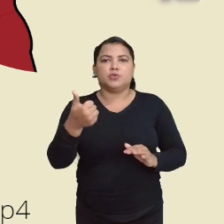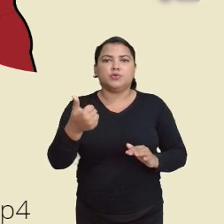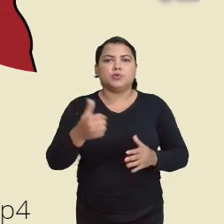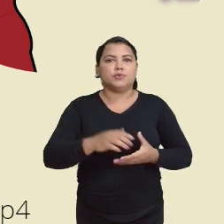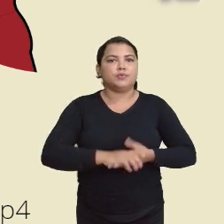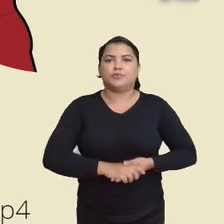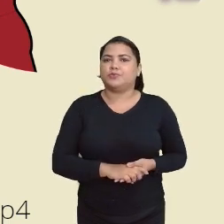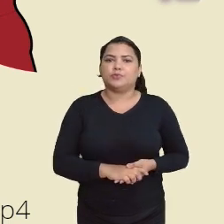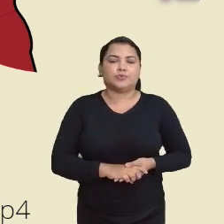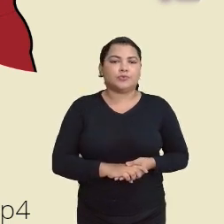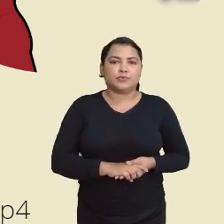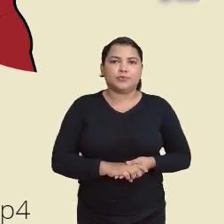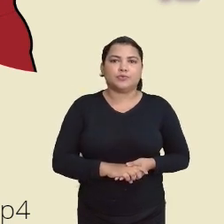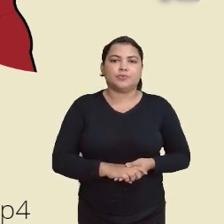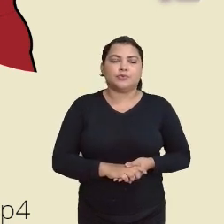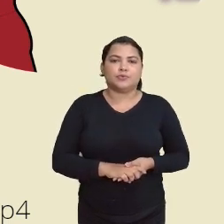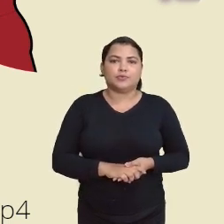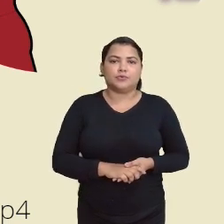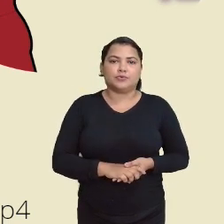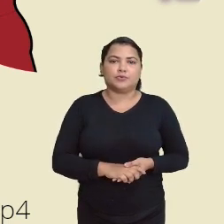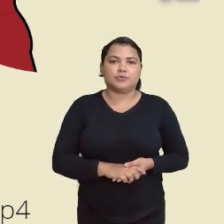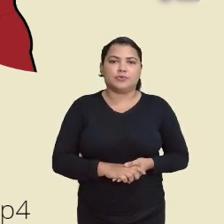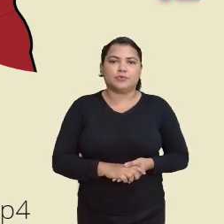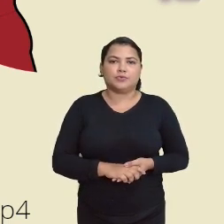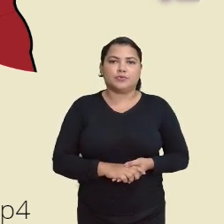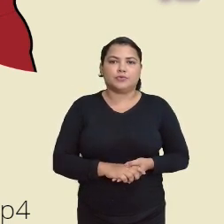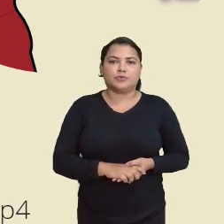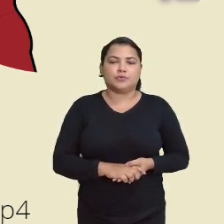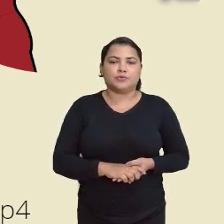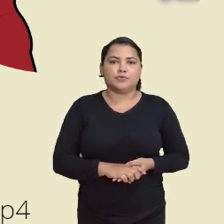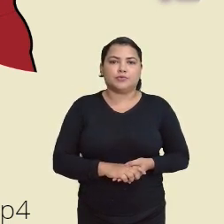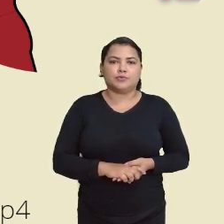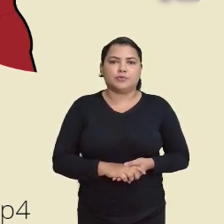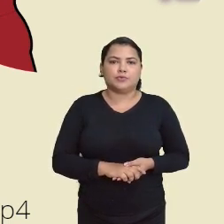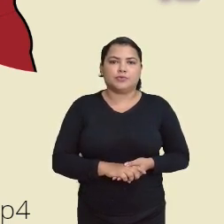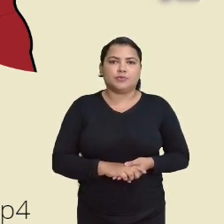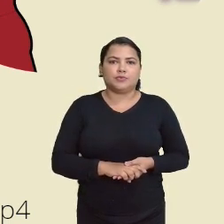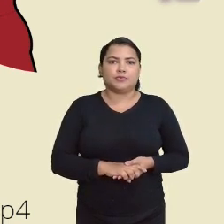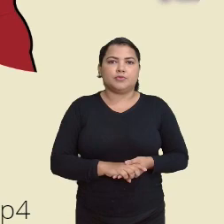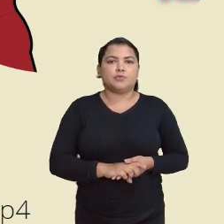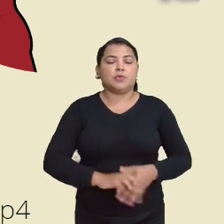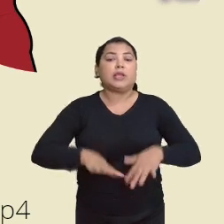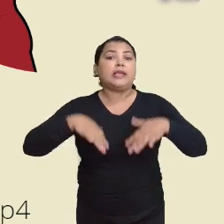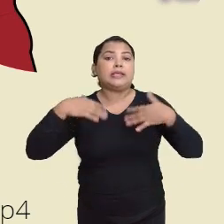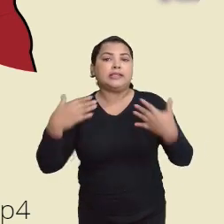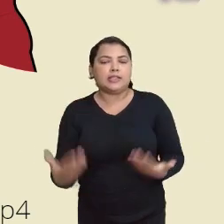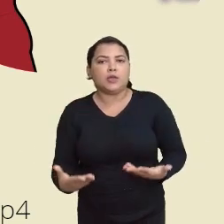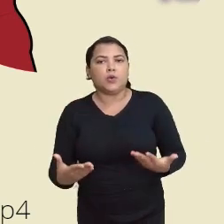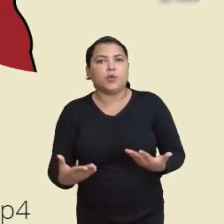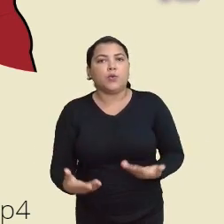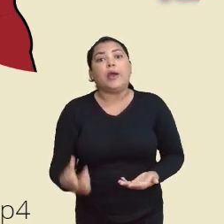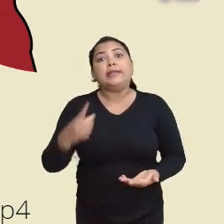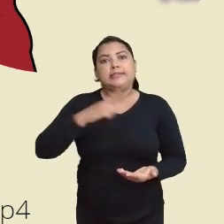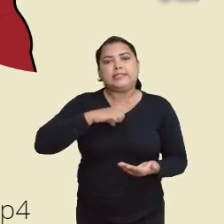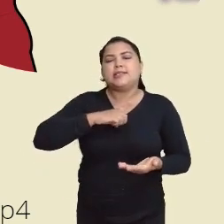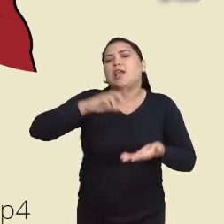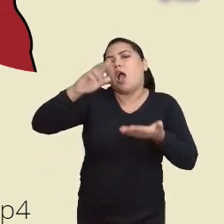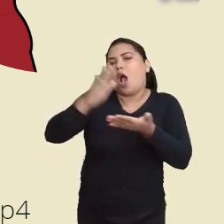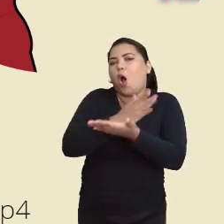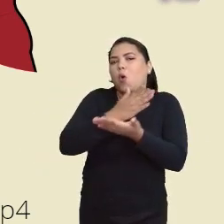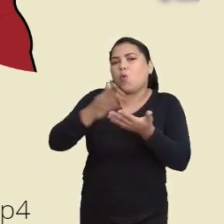da música. Caracteriza-se tanto pelos movimentos previamente estabelecidos, coreografia,